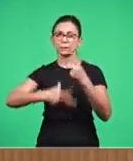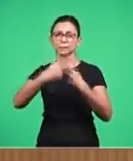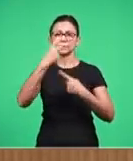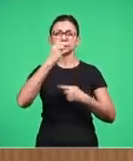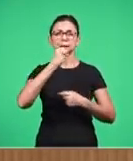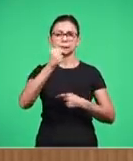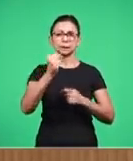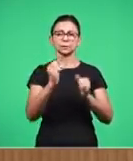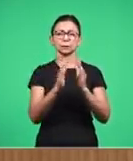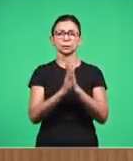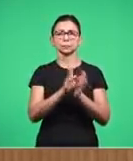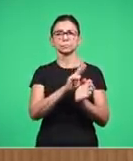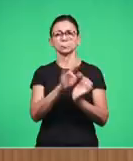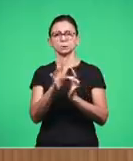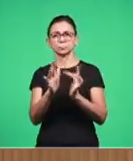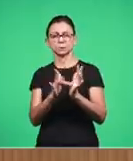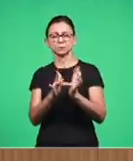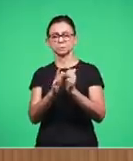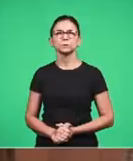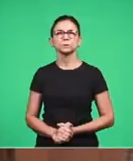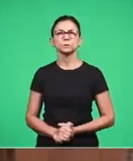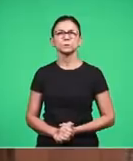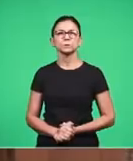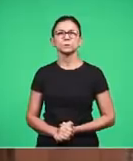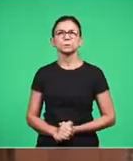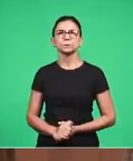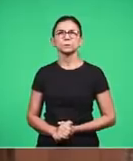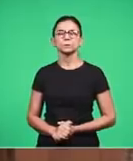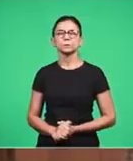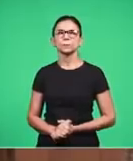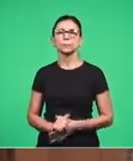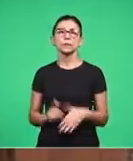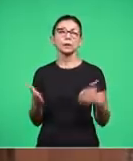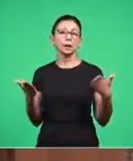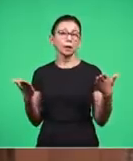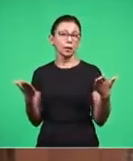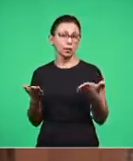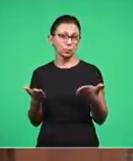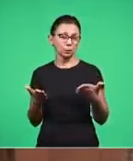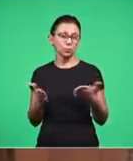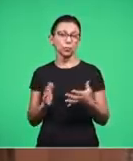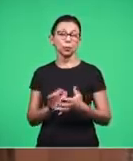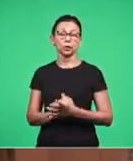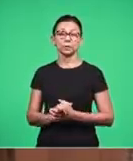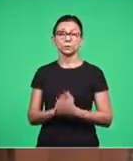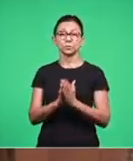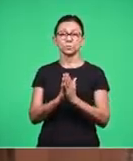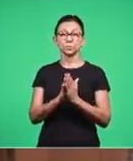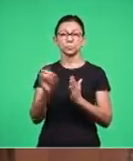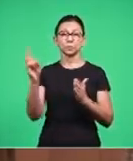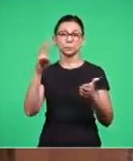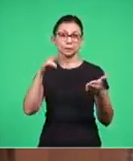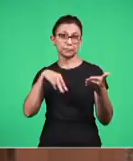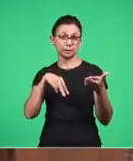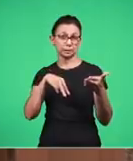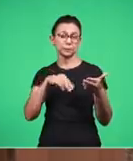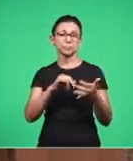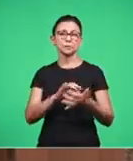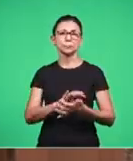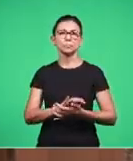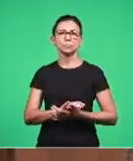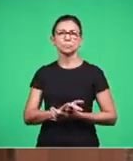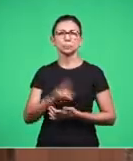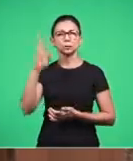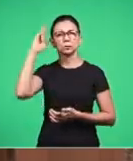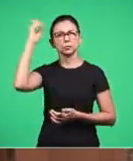oramos em nome do Senhor Jesus. Amém. Vamos agora, irmãos, ler a palavra de Deus, orientada para